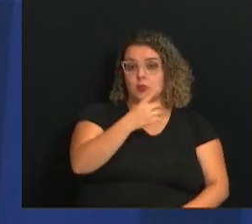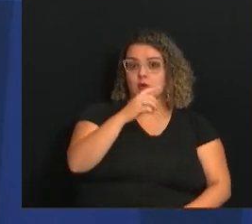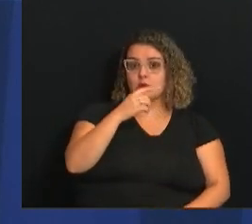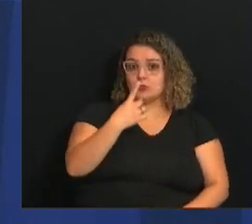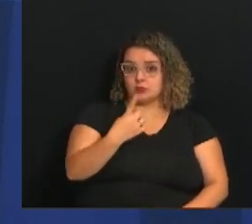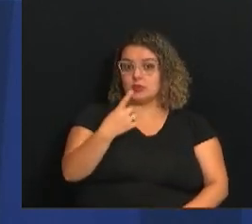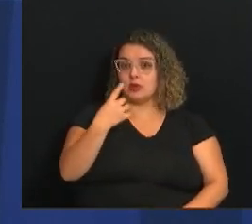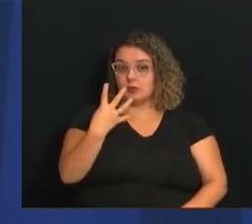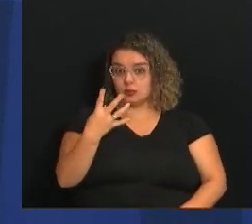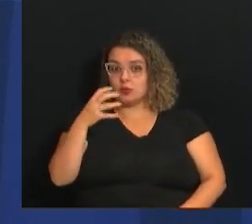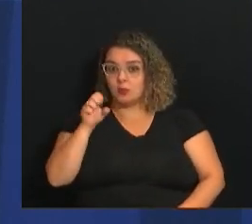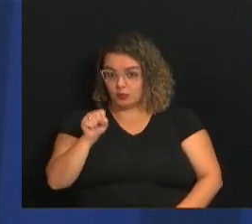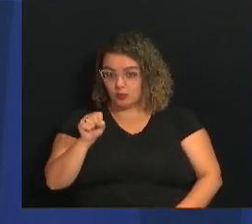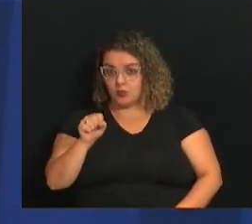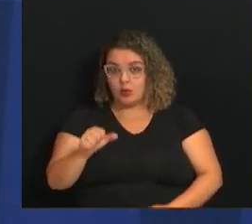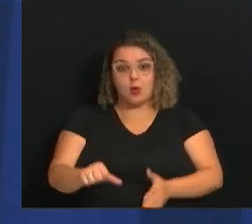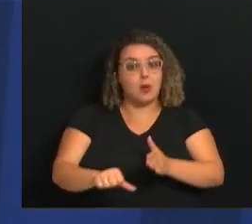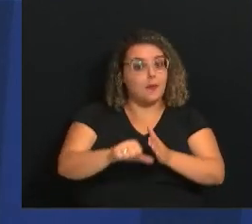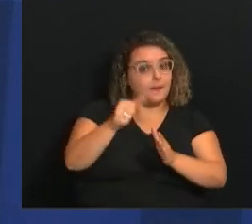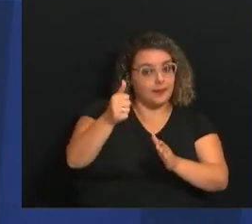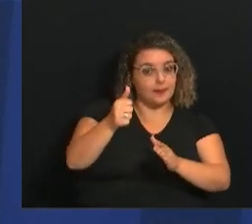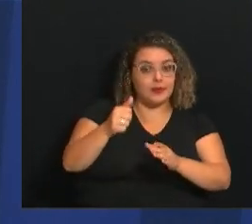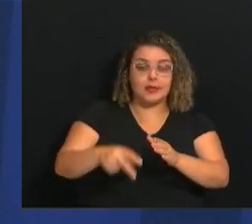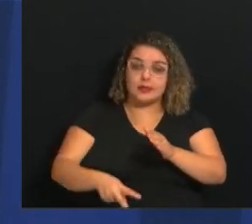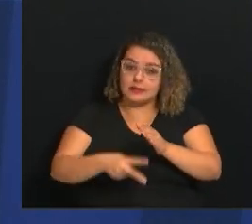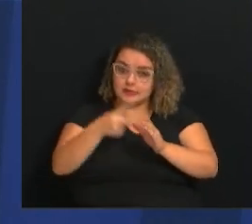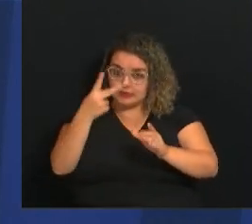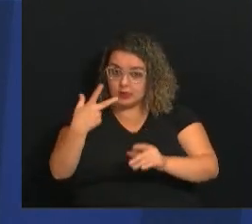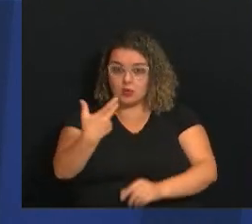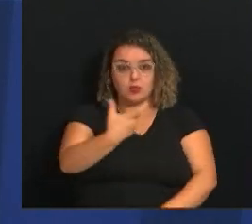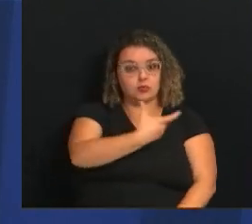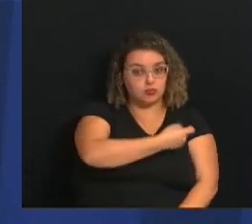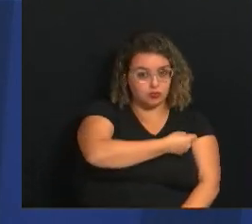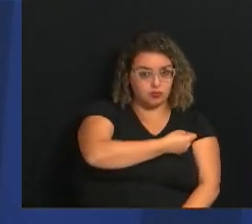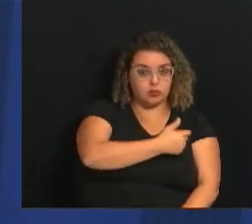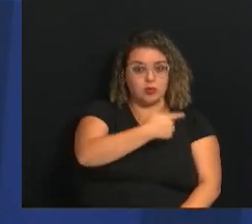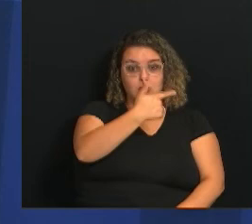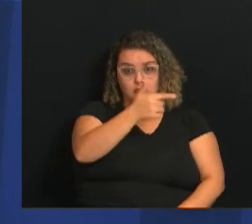1.148 foram de primeira e segunda doses e